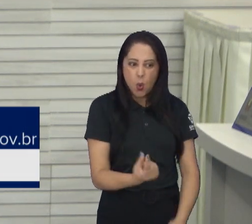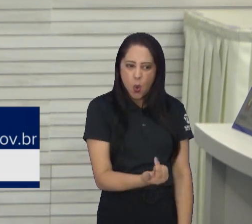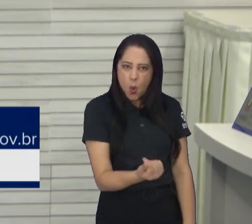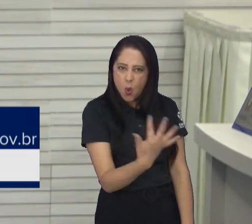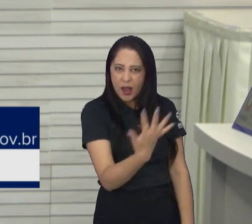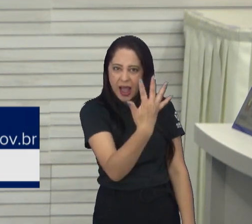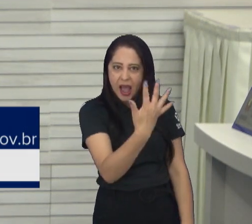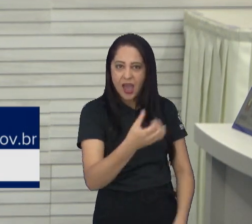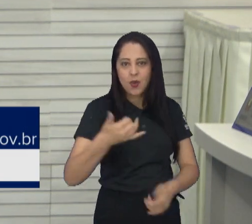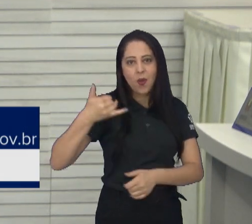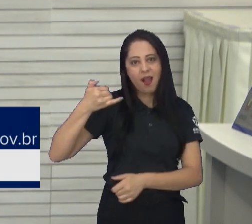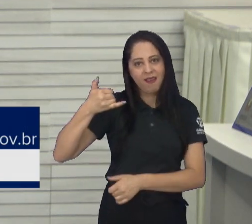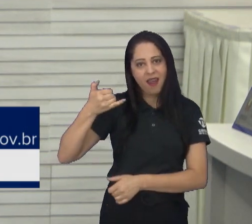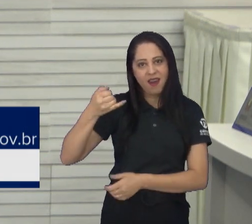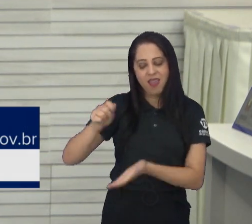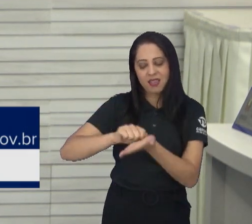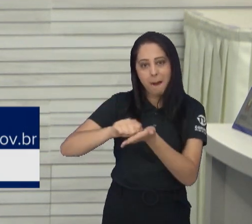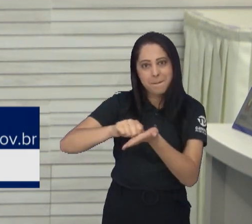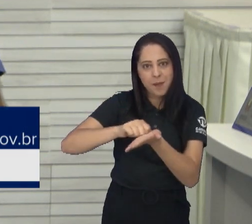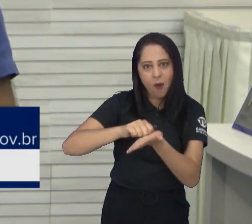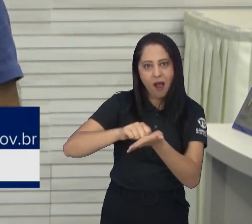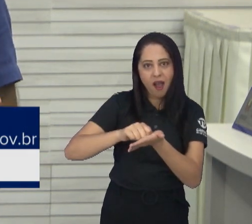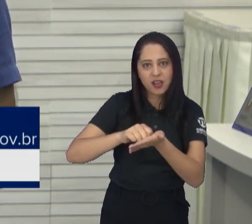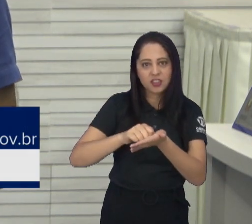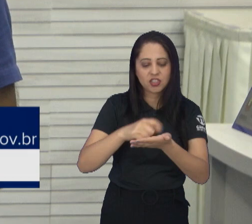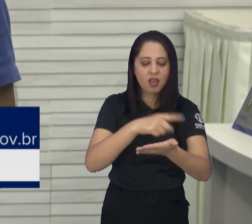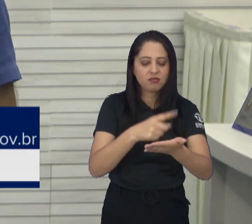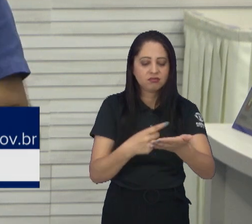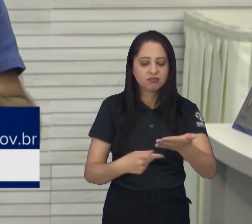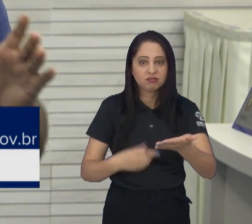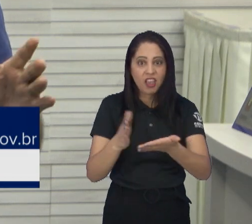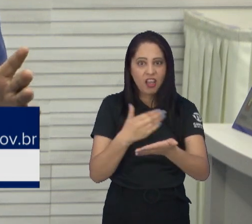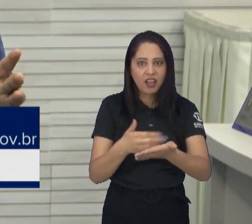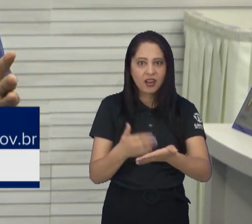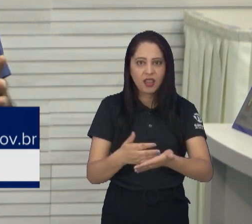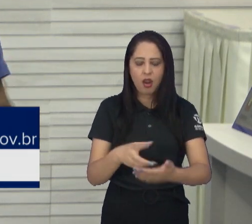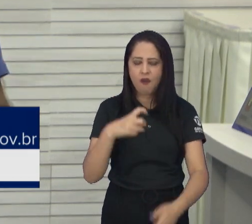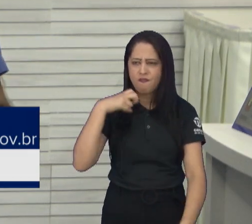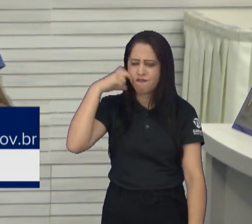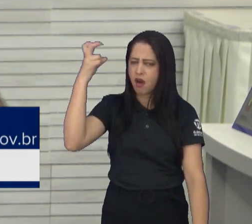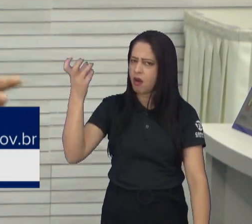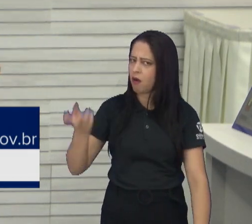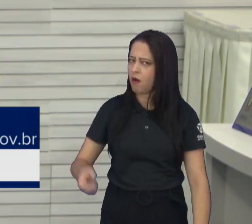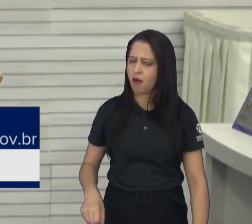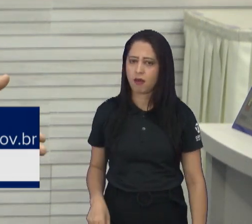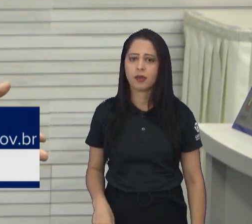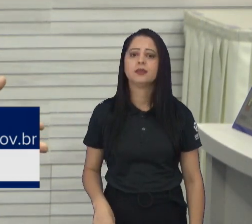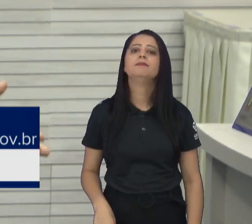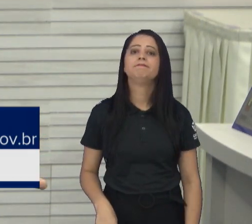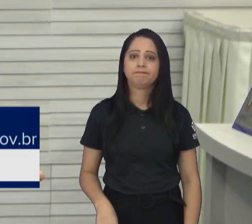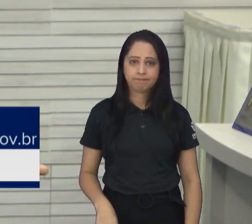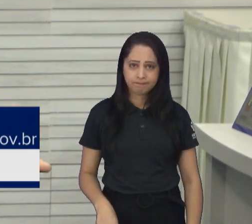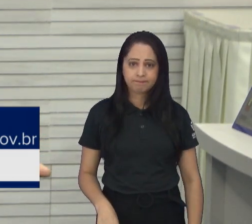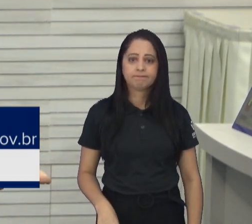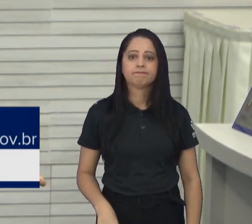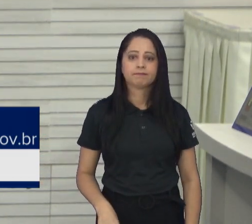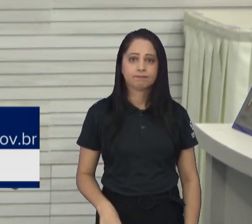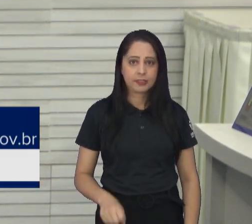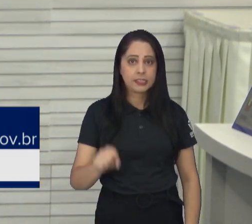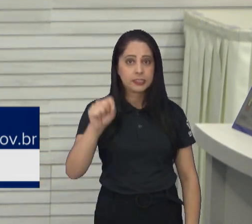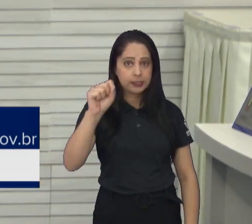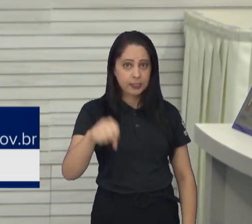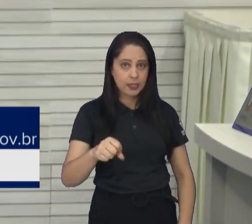numa borracha, num caderno sem qualidade. Foi uma vergonha. Inclusive, foi motivo de ceia nessa